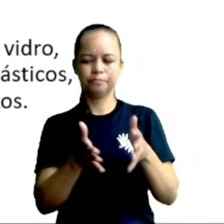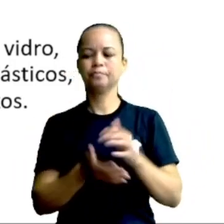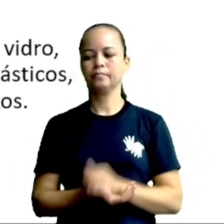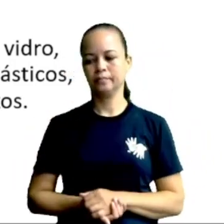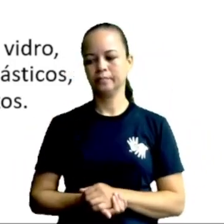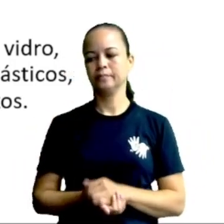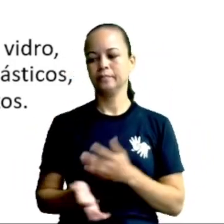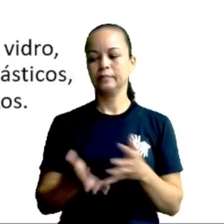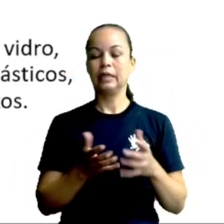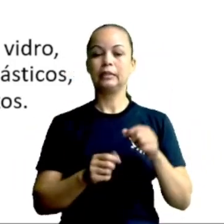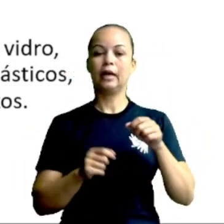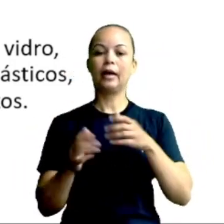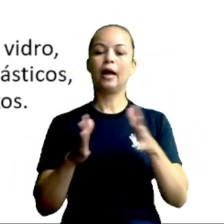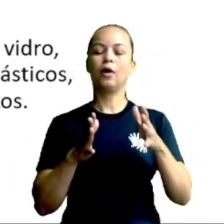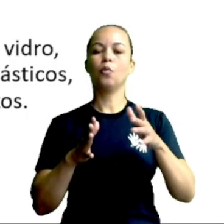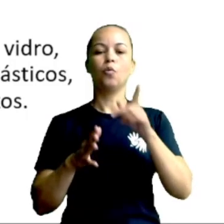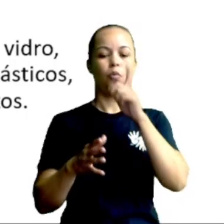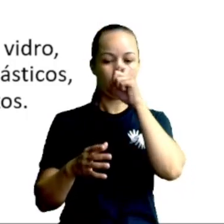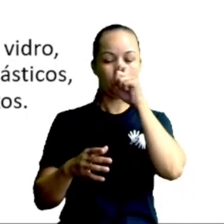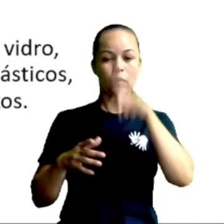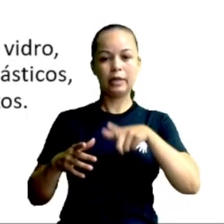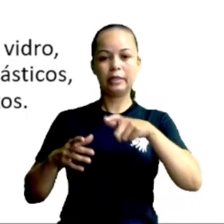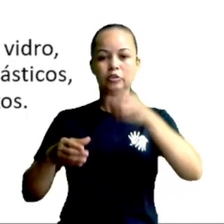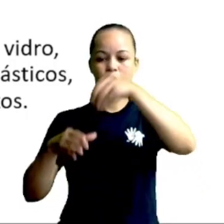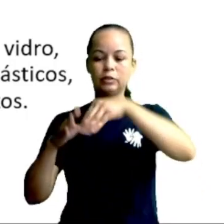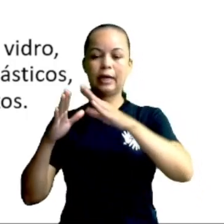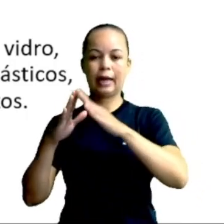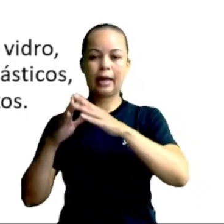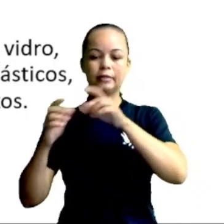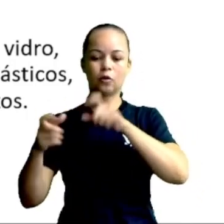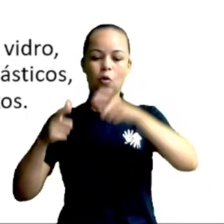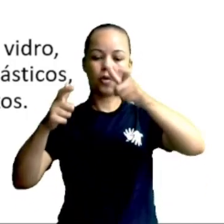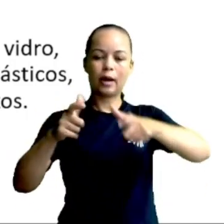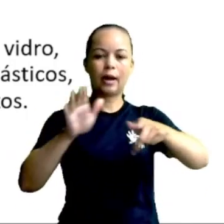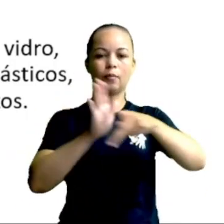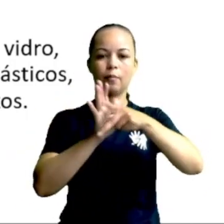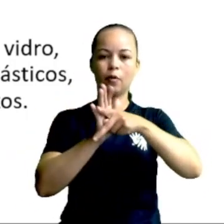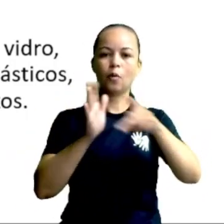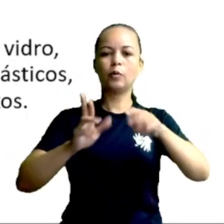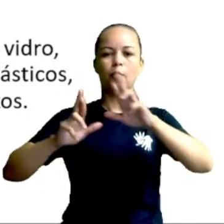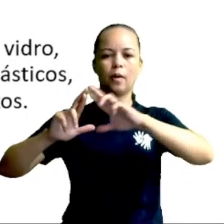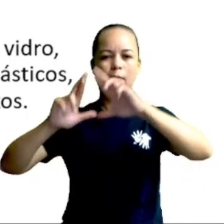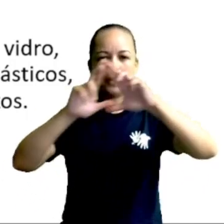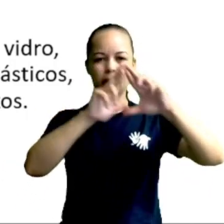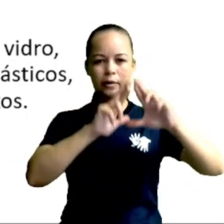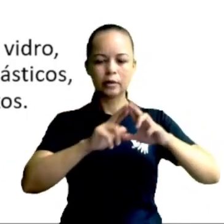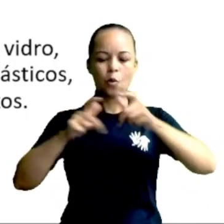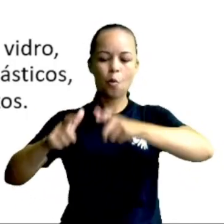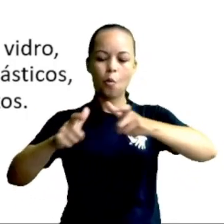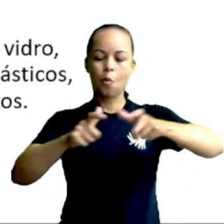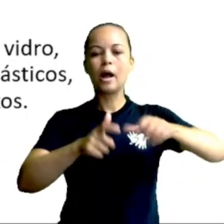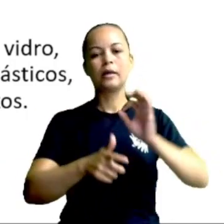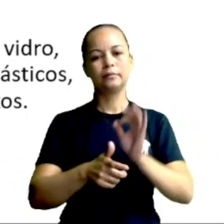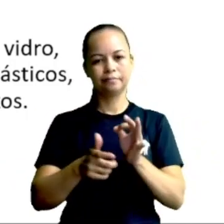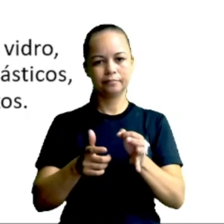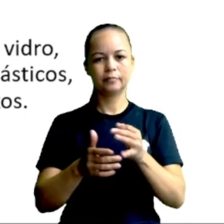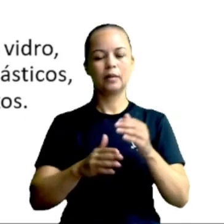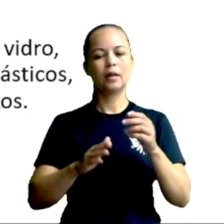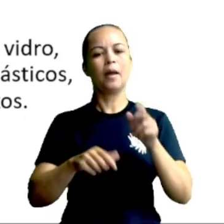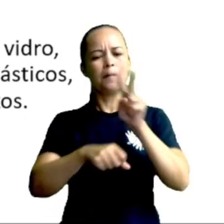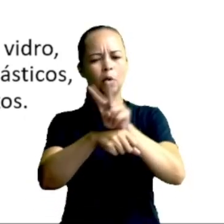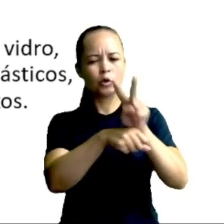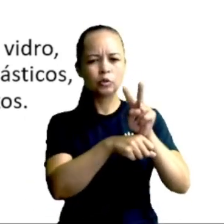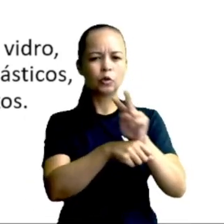e industriais, colocar o lixo nos recipientes próprios, que é a coleta seletiva, proteger as